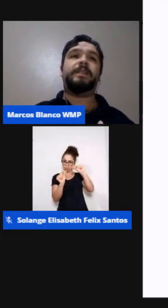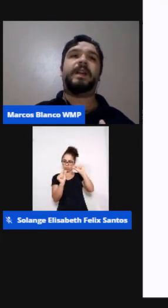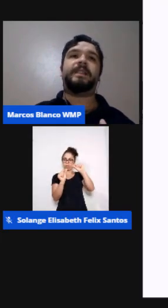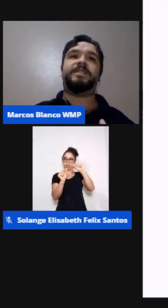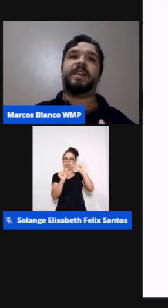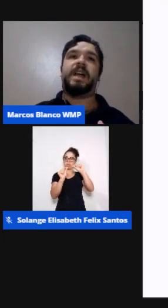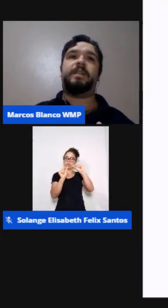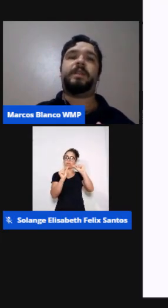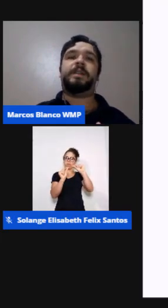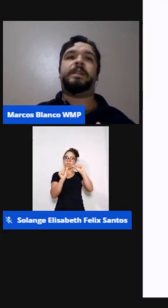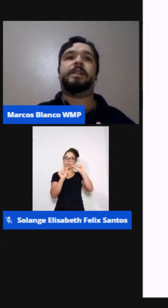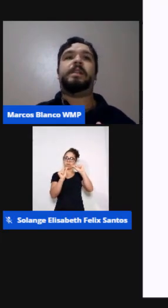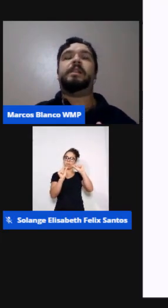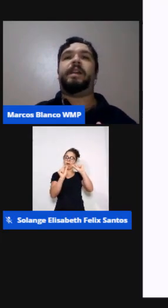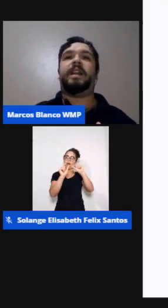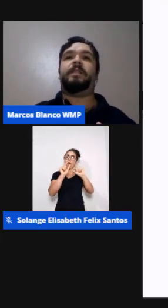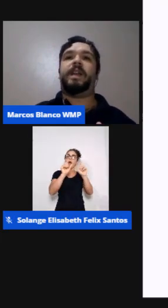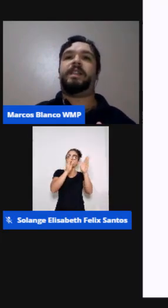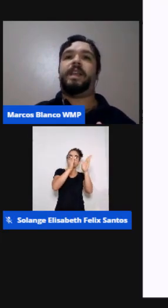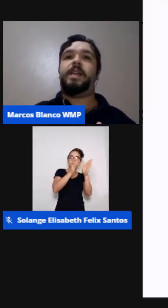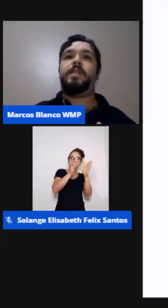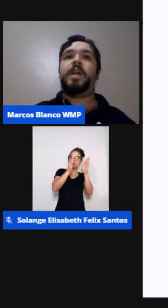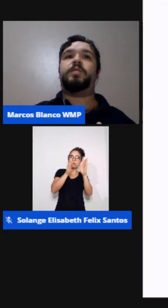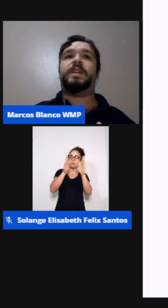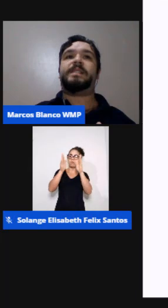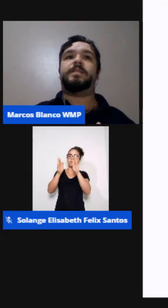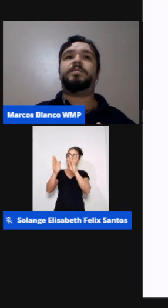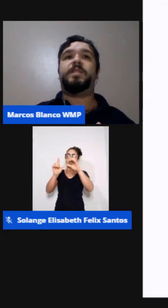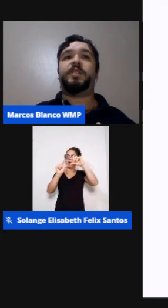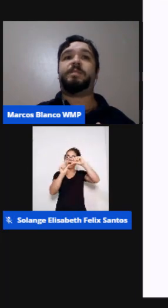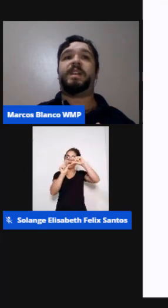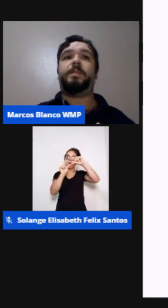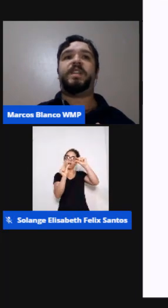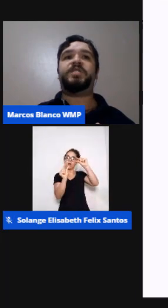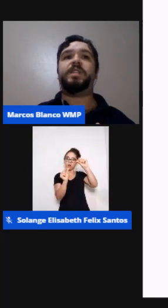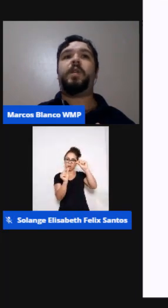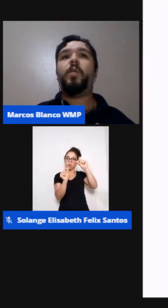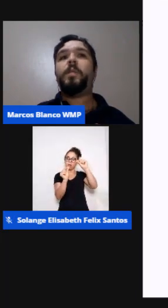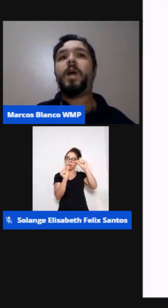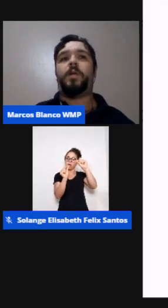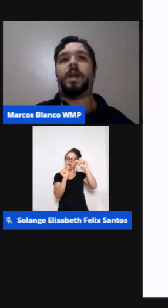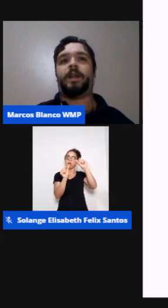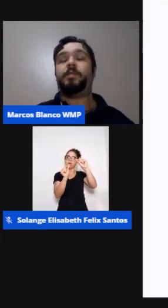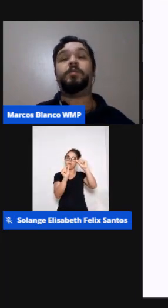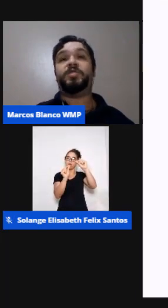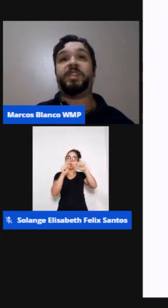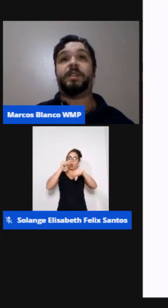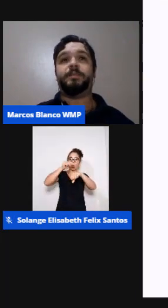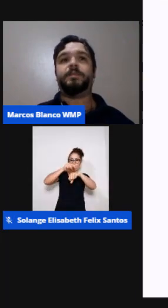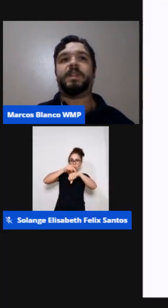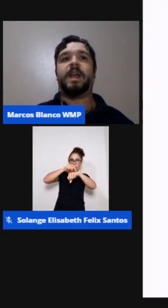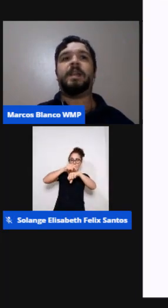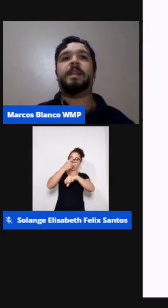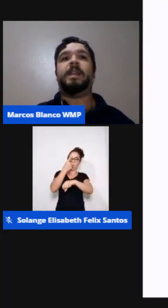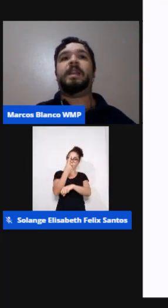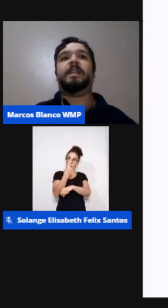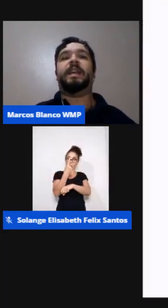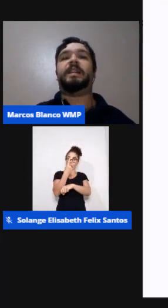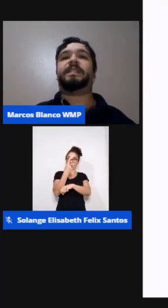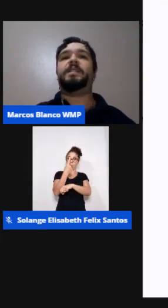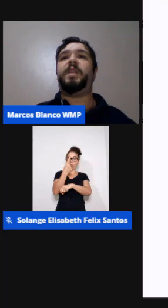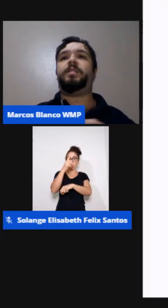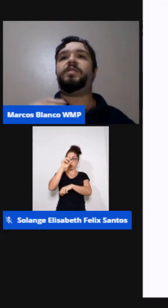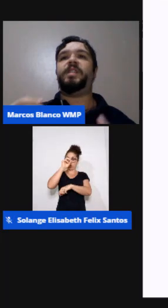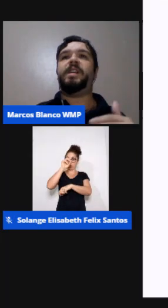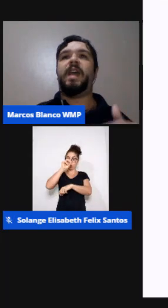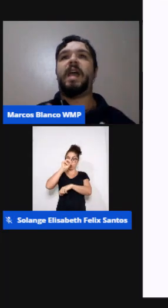Então, cada fase de larva, ela vai ter a duração de aproximadamente 1 hora, um dia, tá?